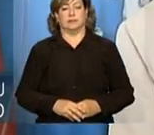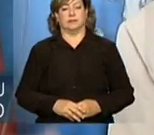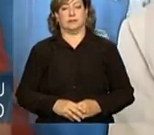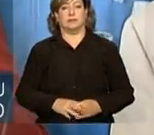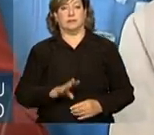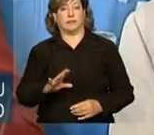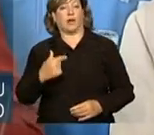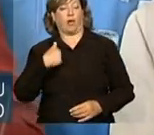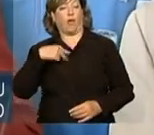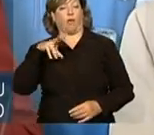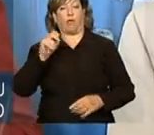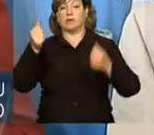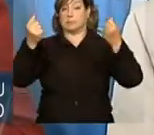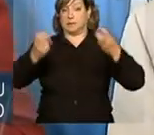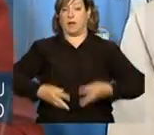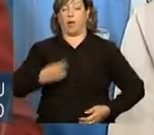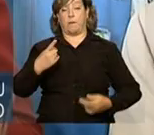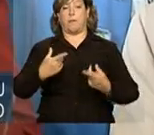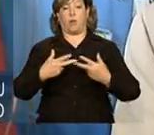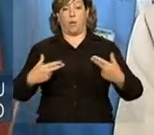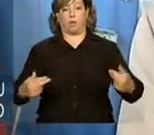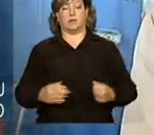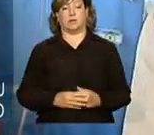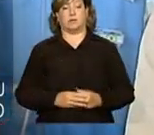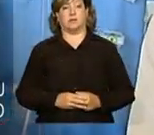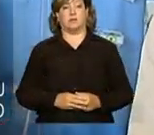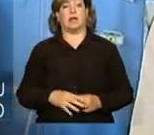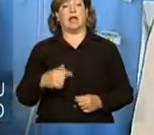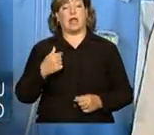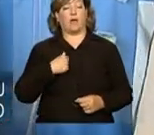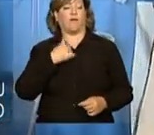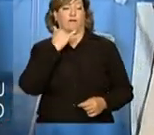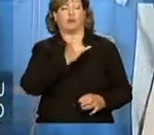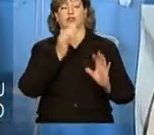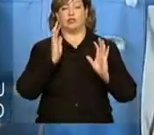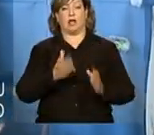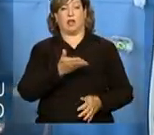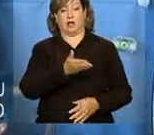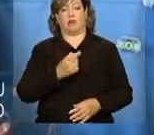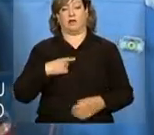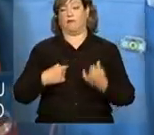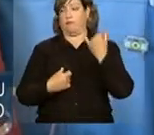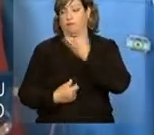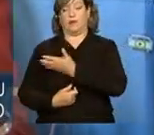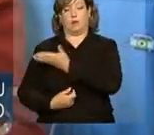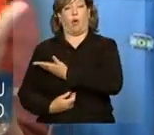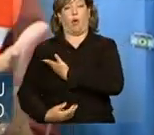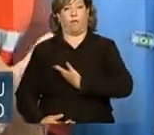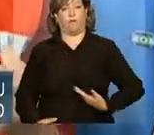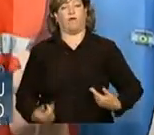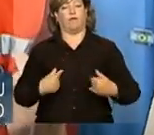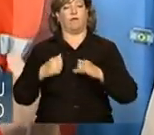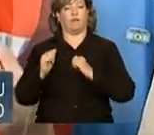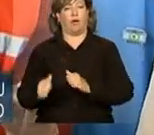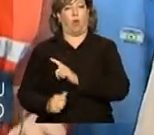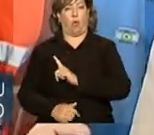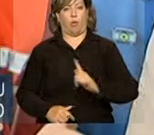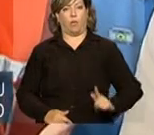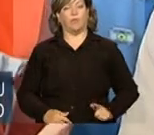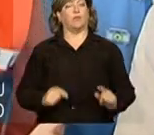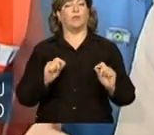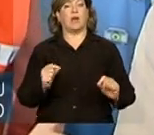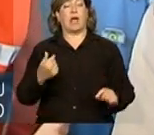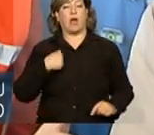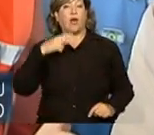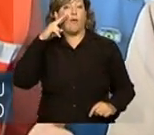Olha, eu vou te falar uma coisa. Eu até falei isso para o governador, né, governador? Falei para ele que eu vi